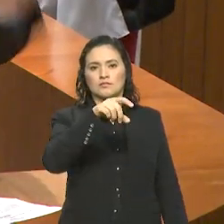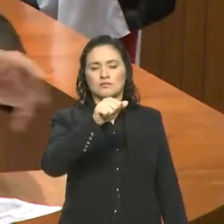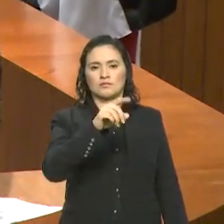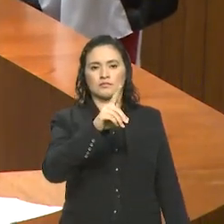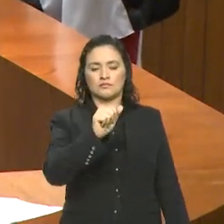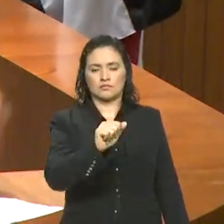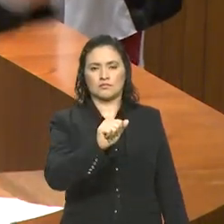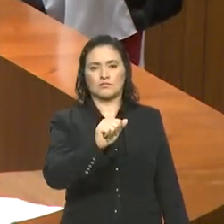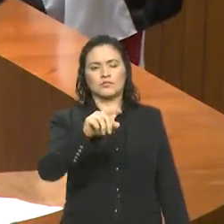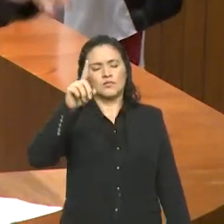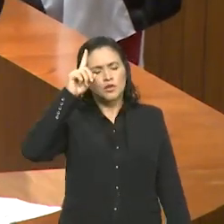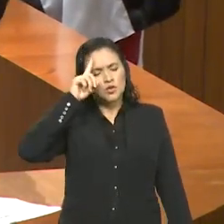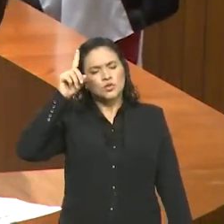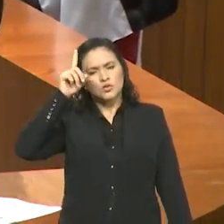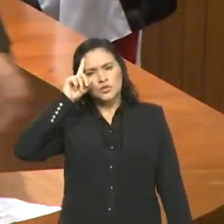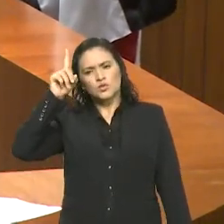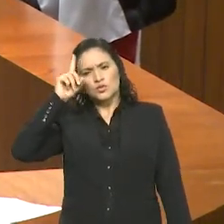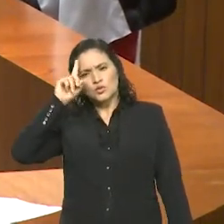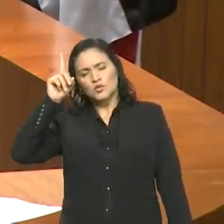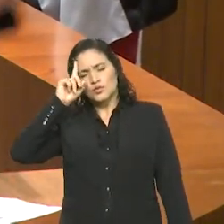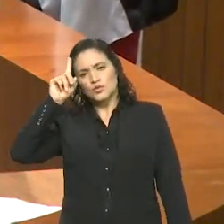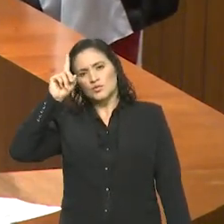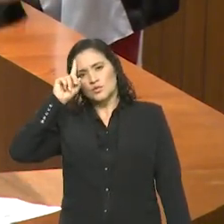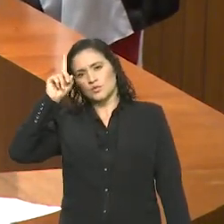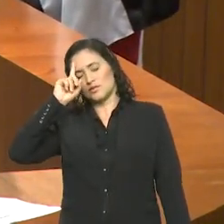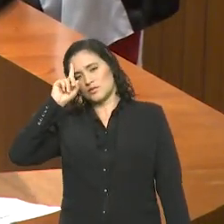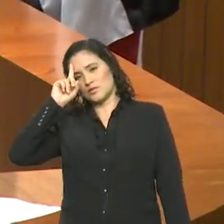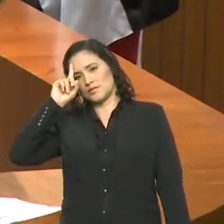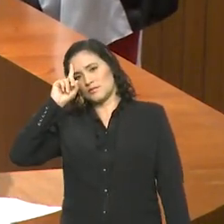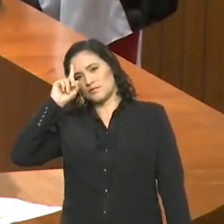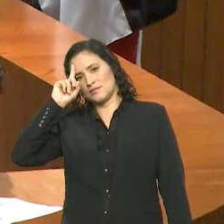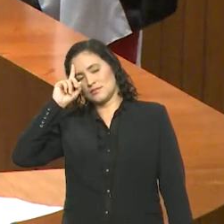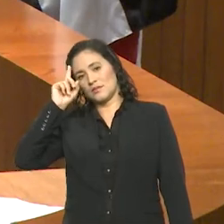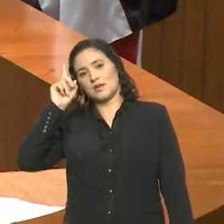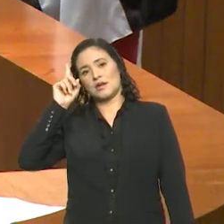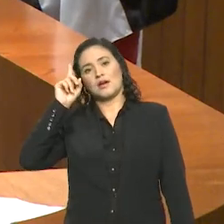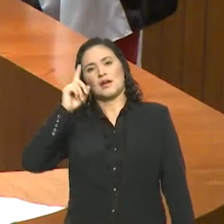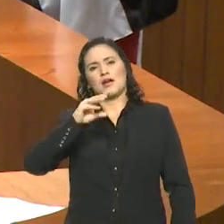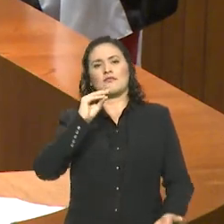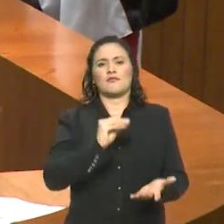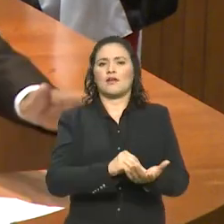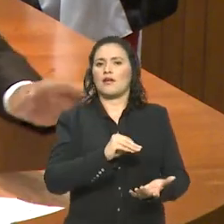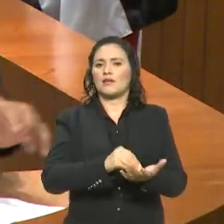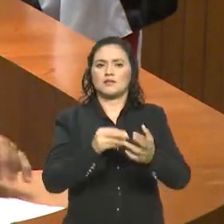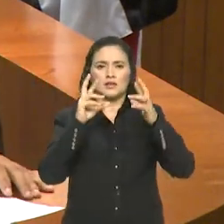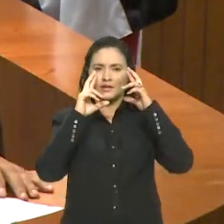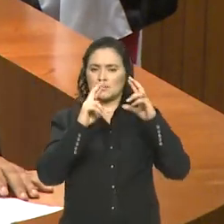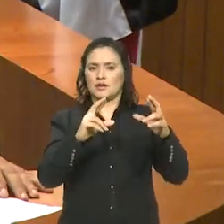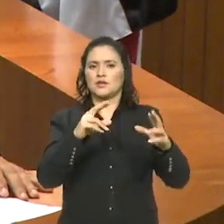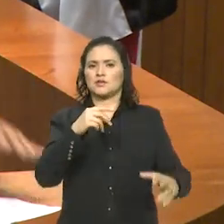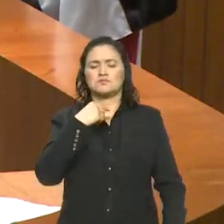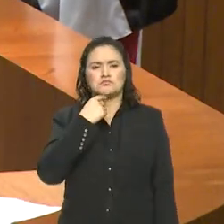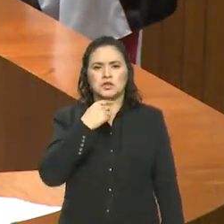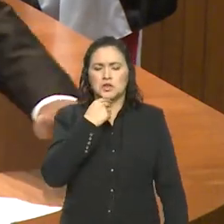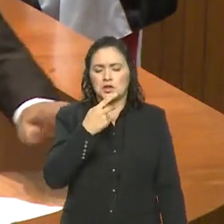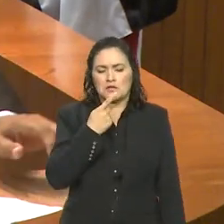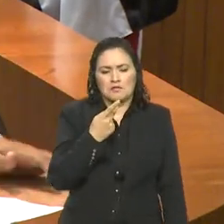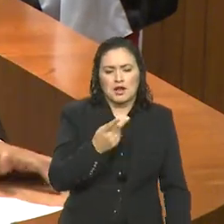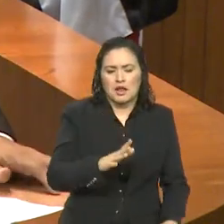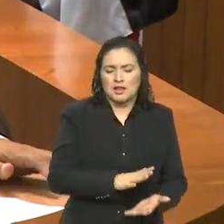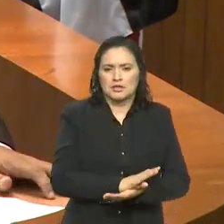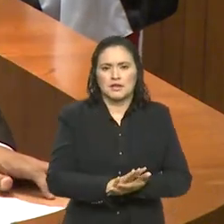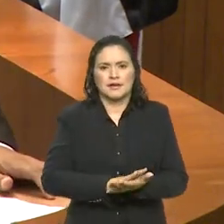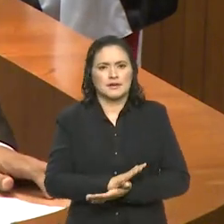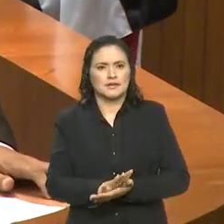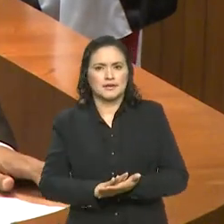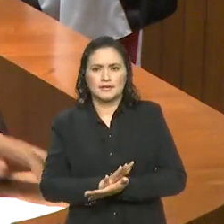Dia após dia. Dia após dia. Isso se chama palhaçada. E ninguém fala nada. Ninguém diz